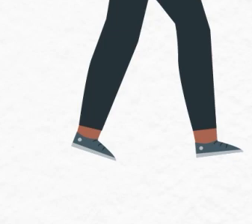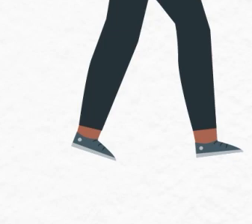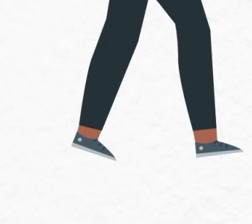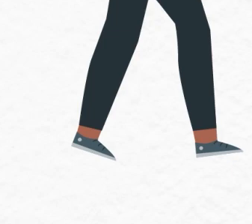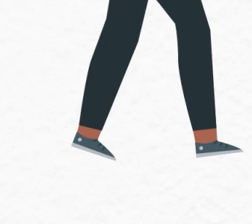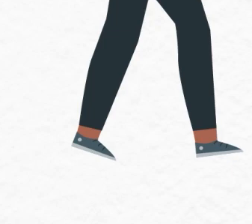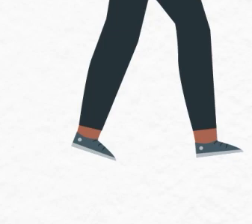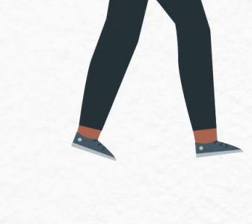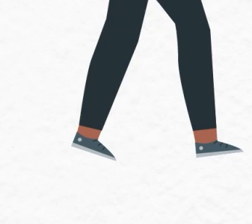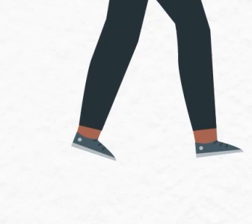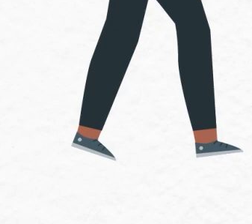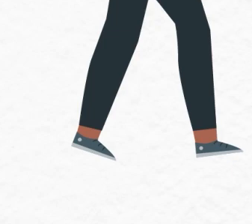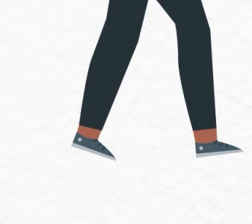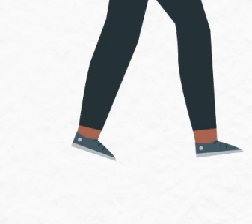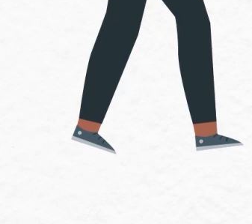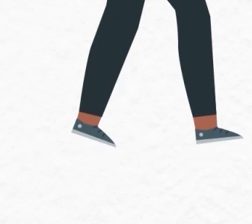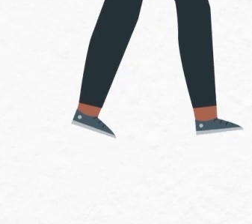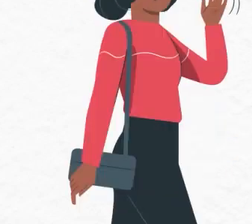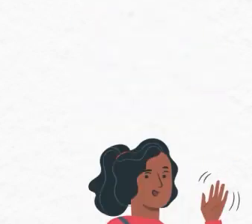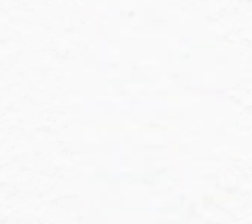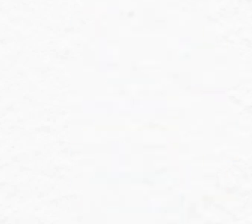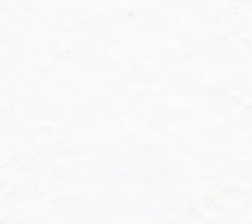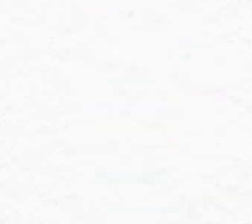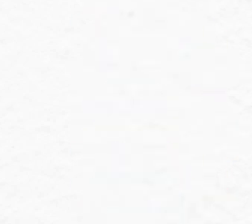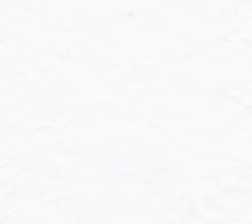têm direito a doar 1% para os fundos.